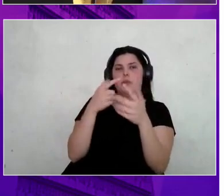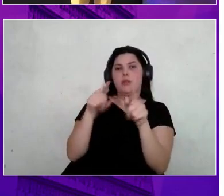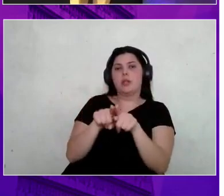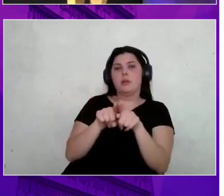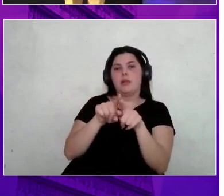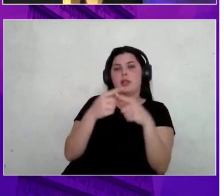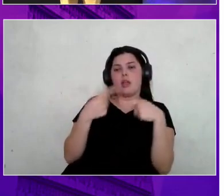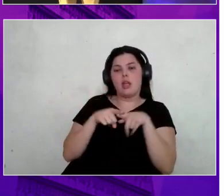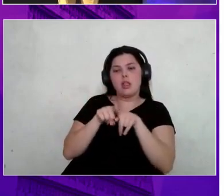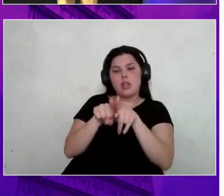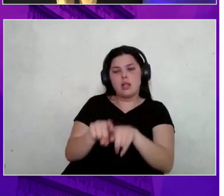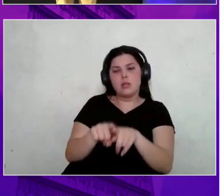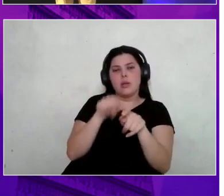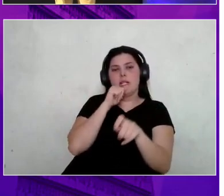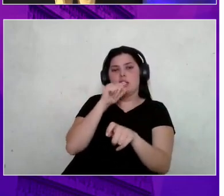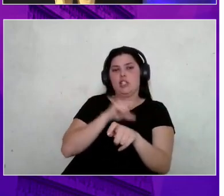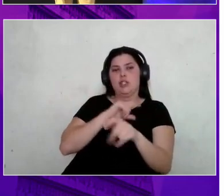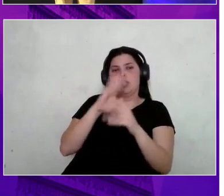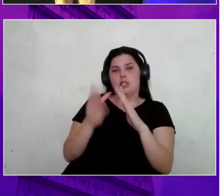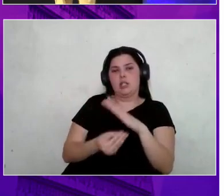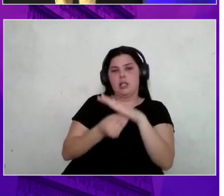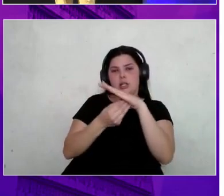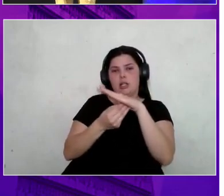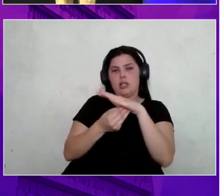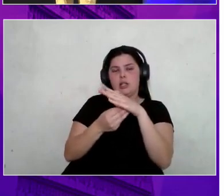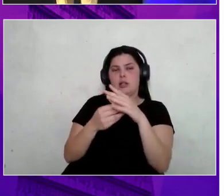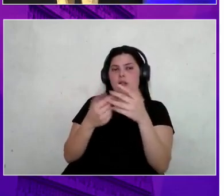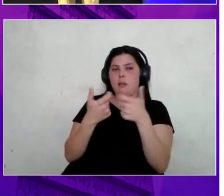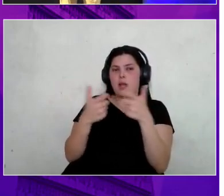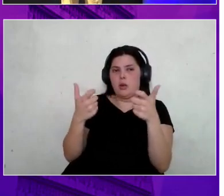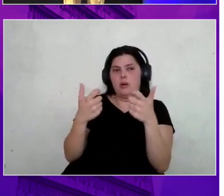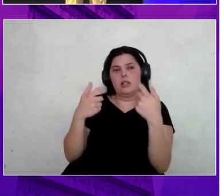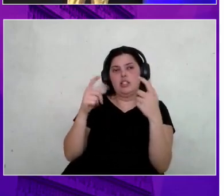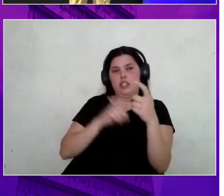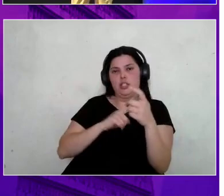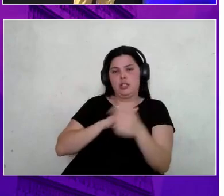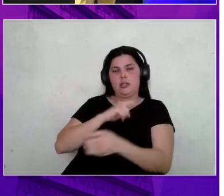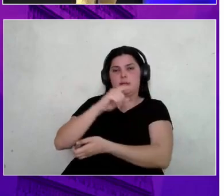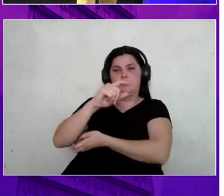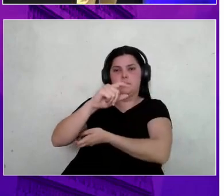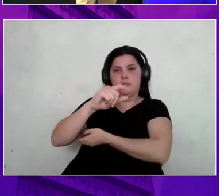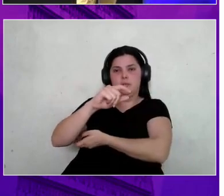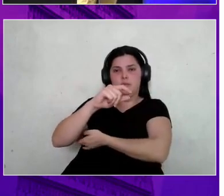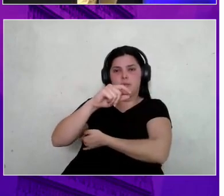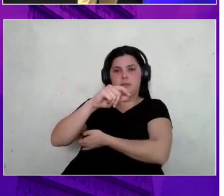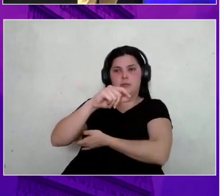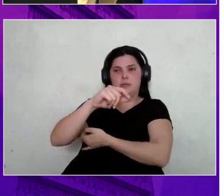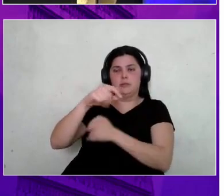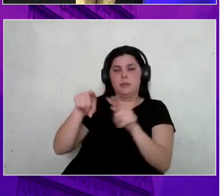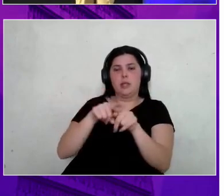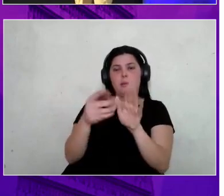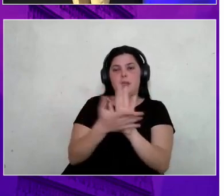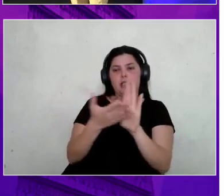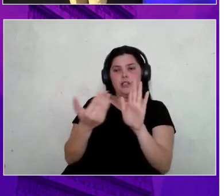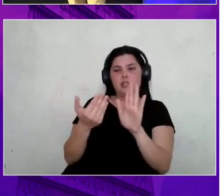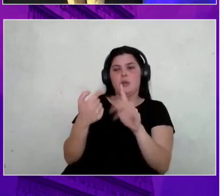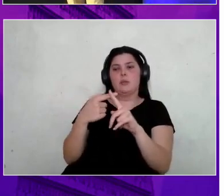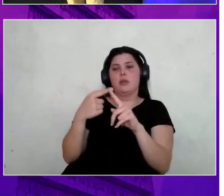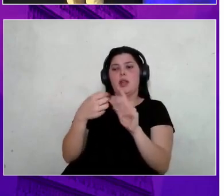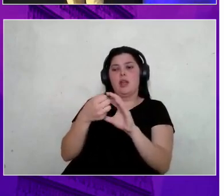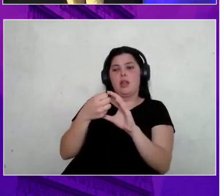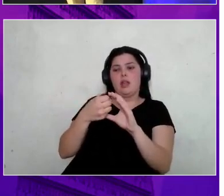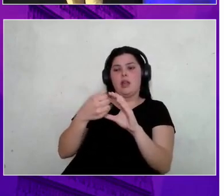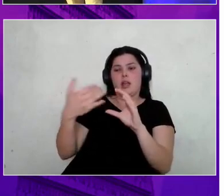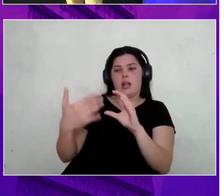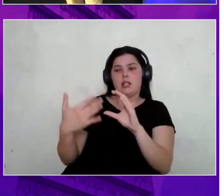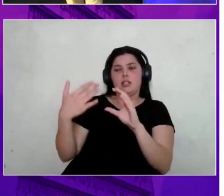existia, que ele era um acoplamento aferente maior, também foi retirado, né? Porque da feature para a solução 1, a gente